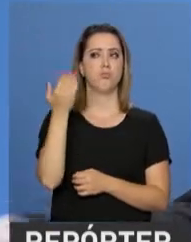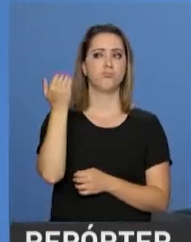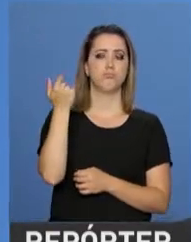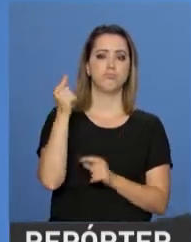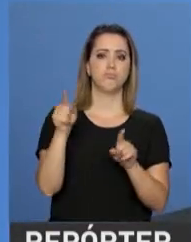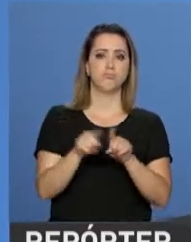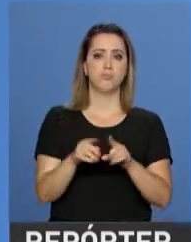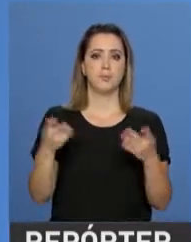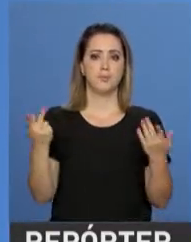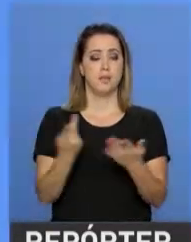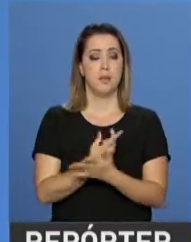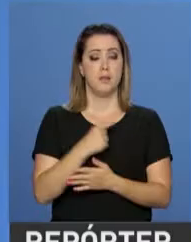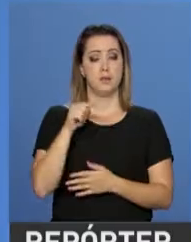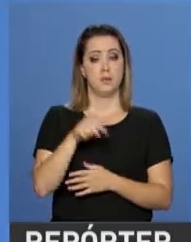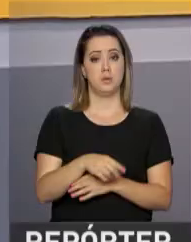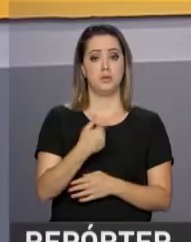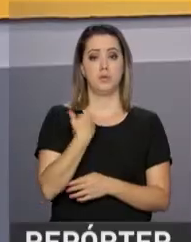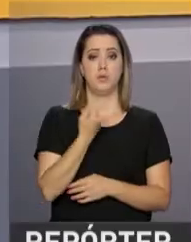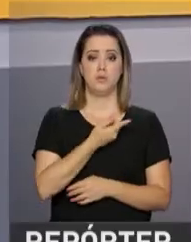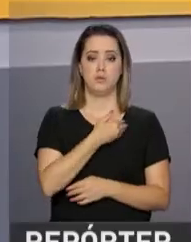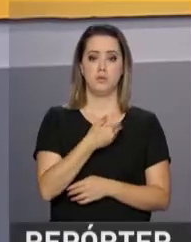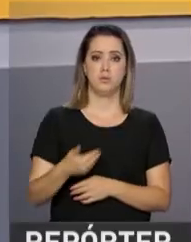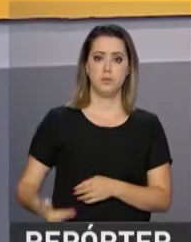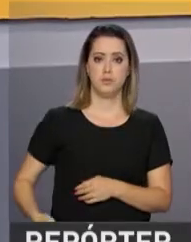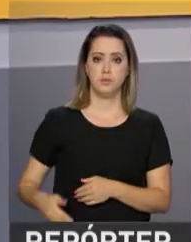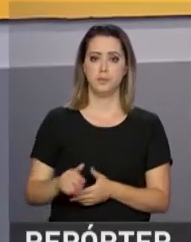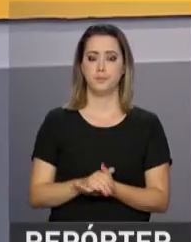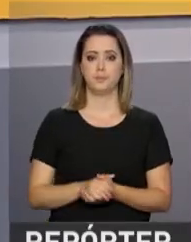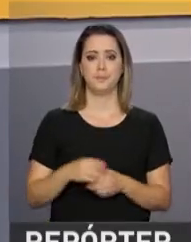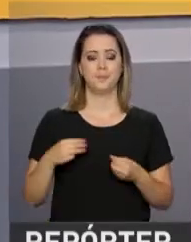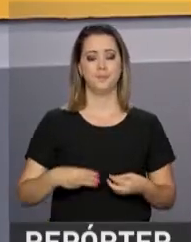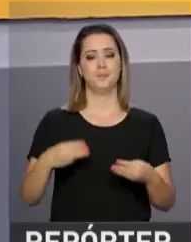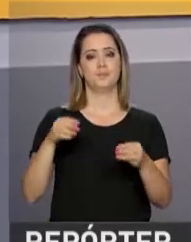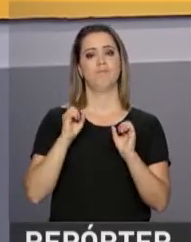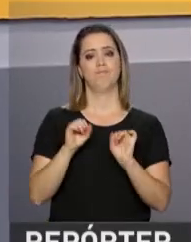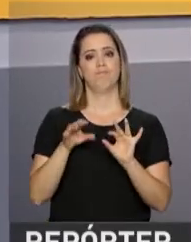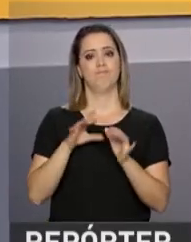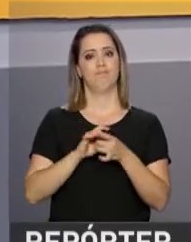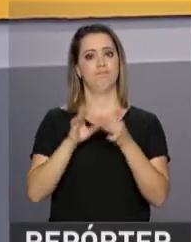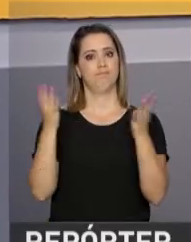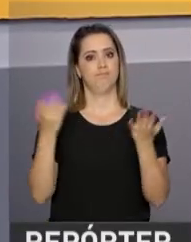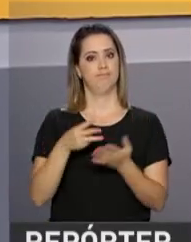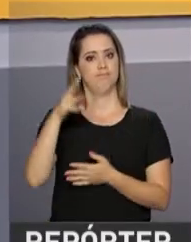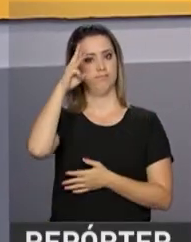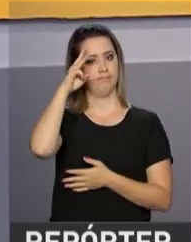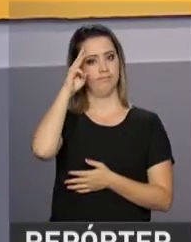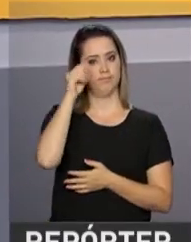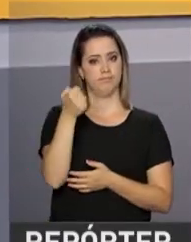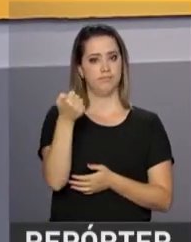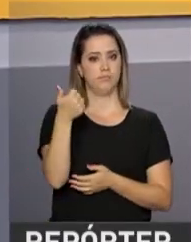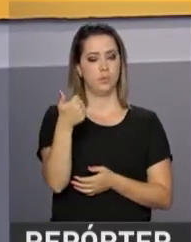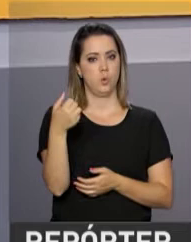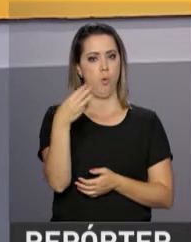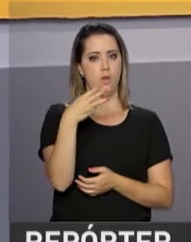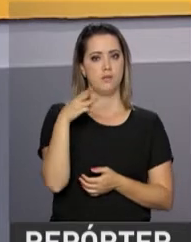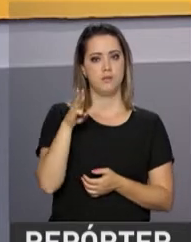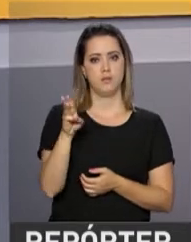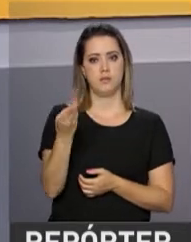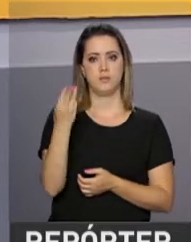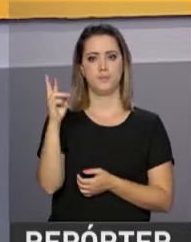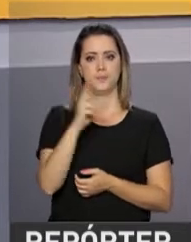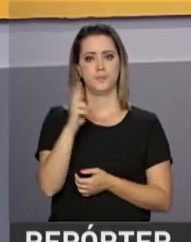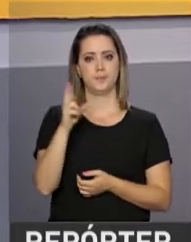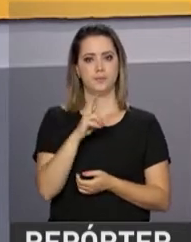foi concretizado no nosso governo o ministério da educação liberou nesta terça feira quase 13 milhões de